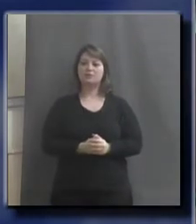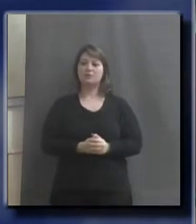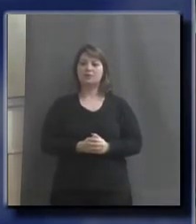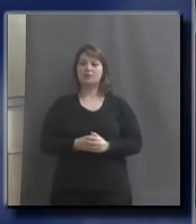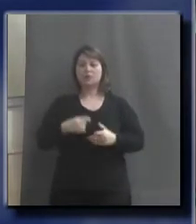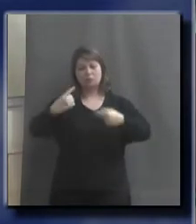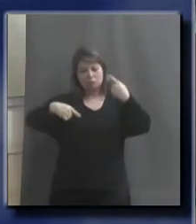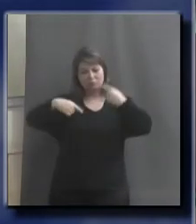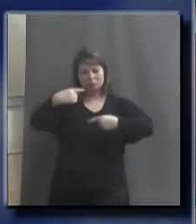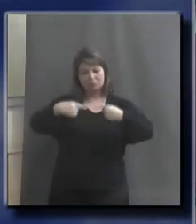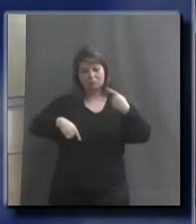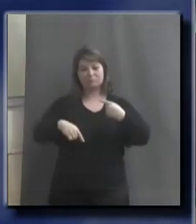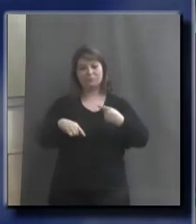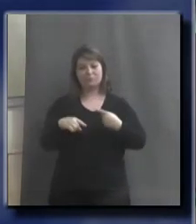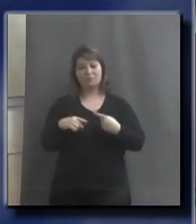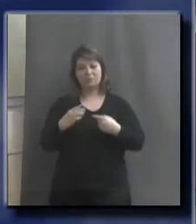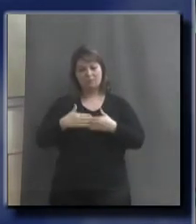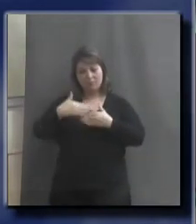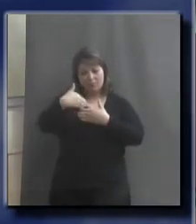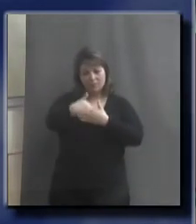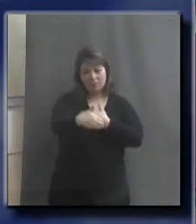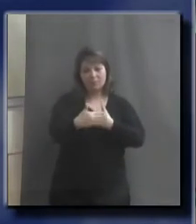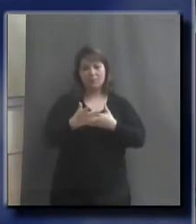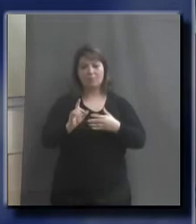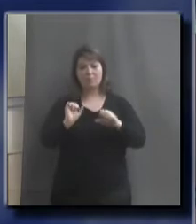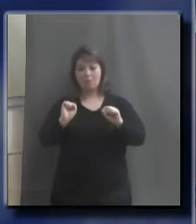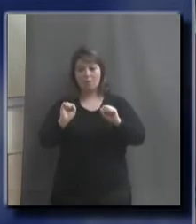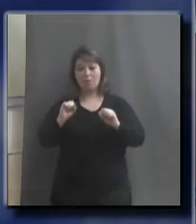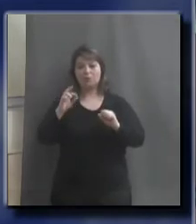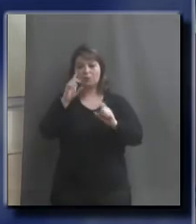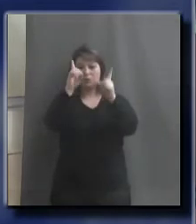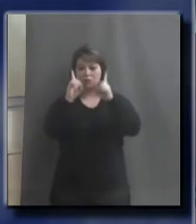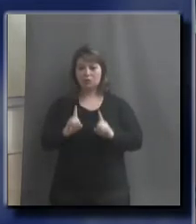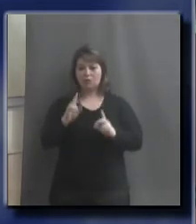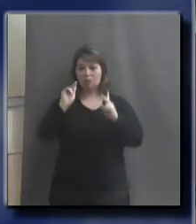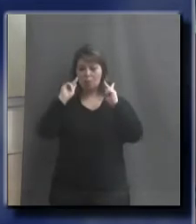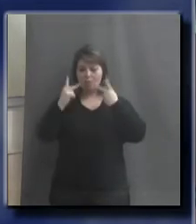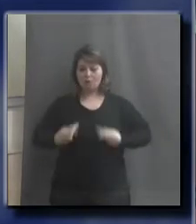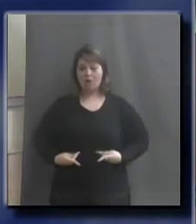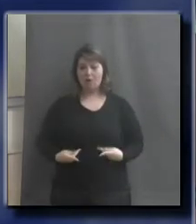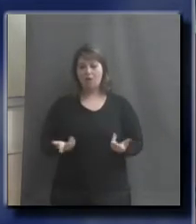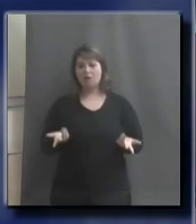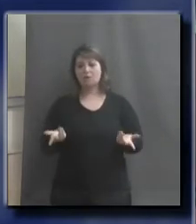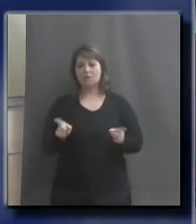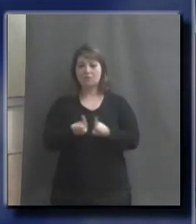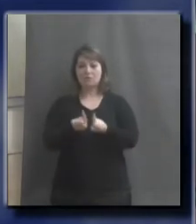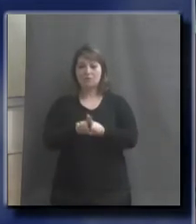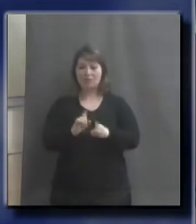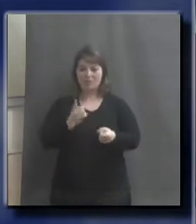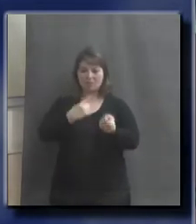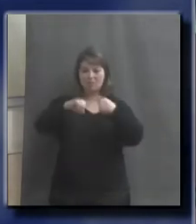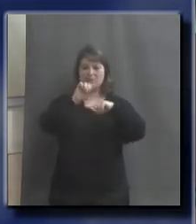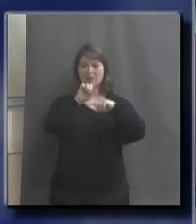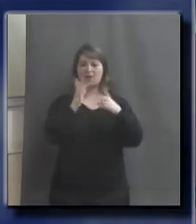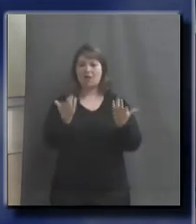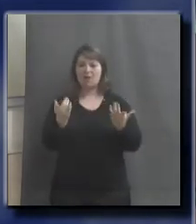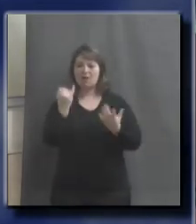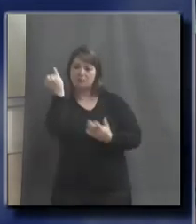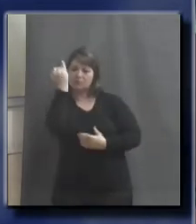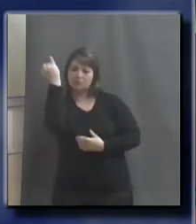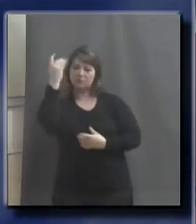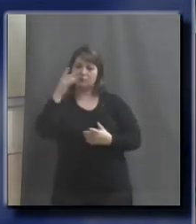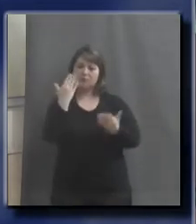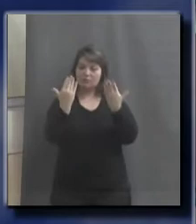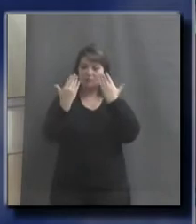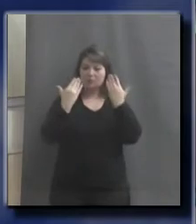discussões na perspectiva de uma formação pautada nos direitos humanos, discussões transversais de temas importantes para a psicologia,